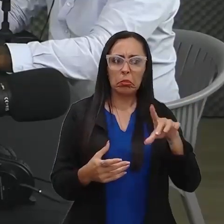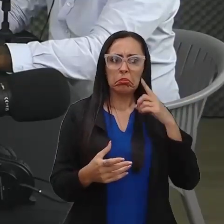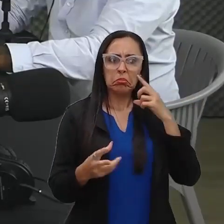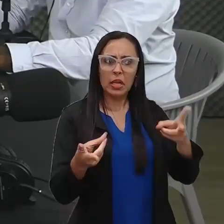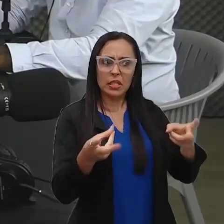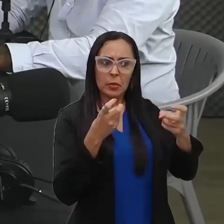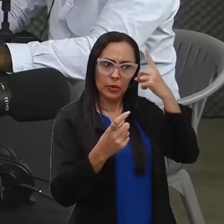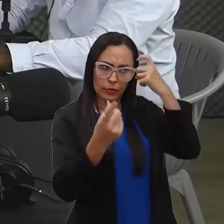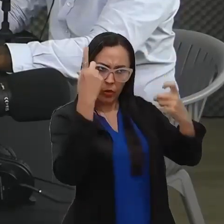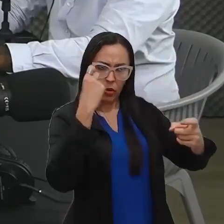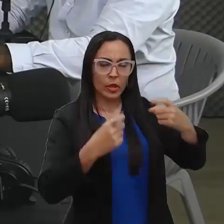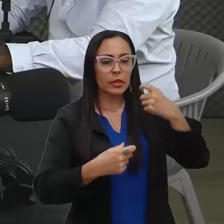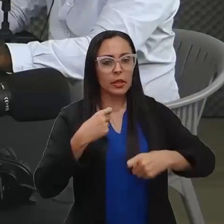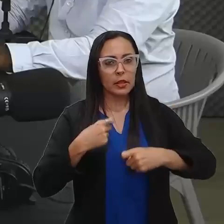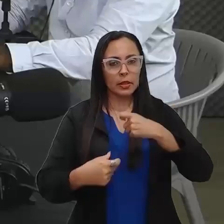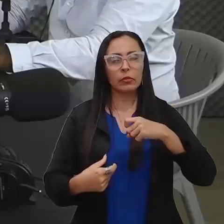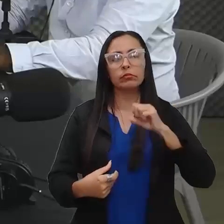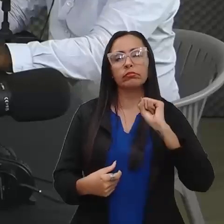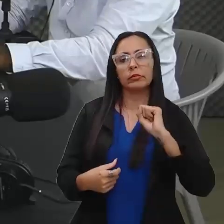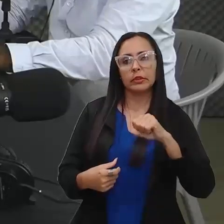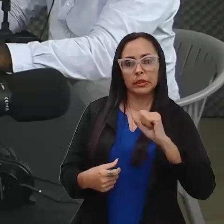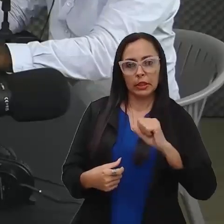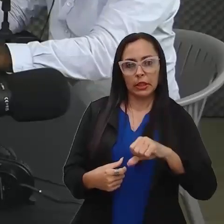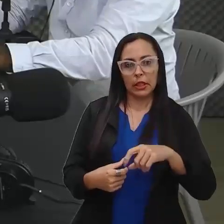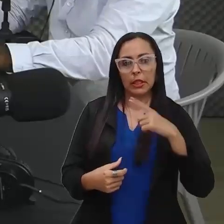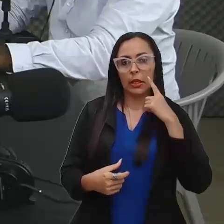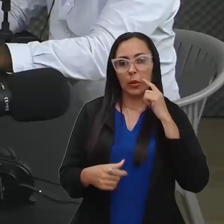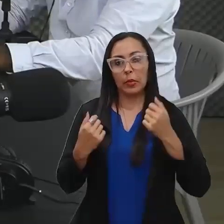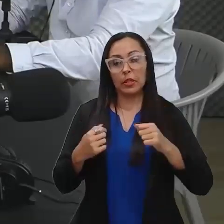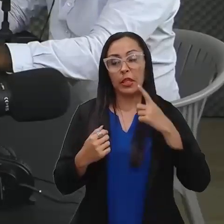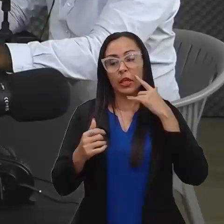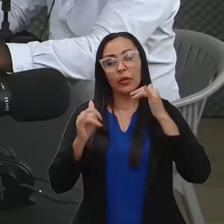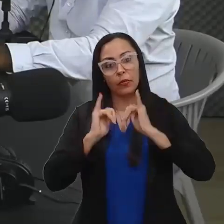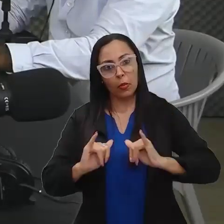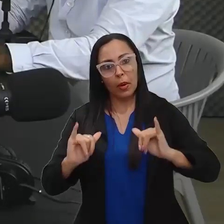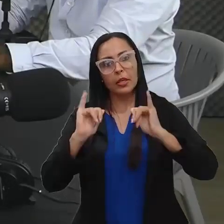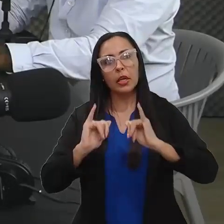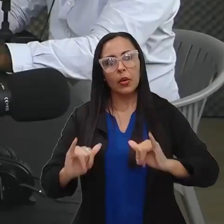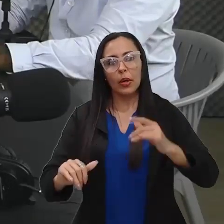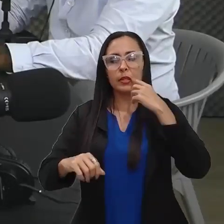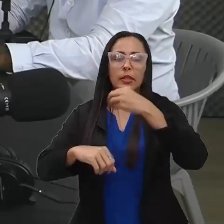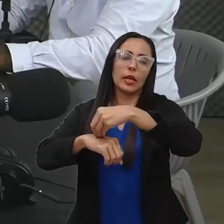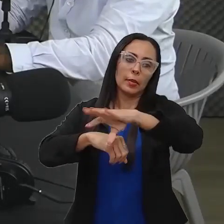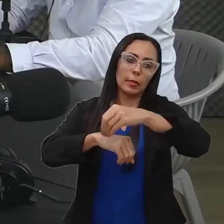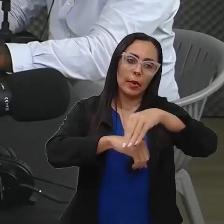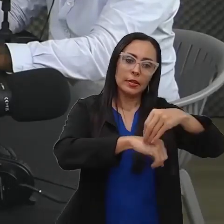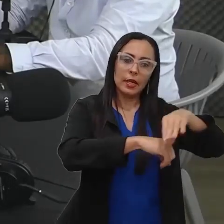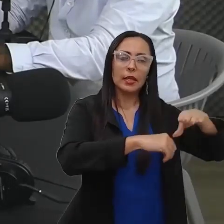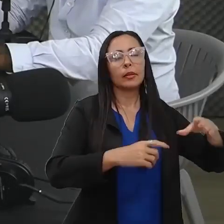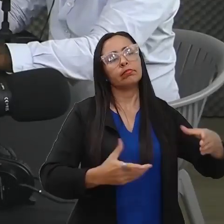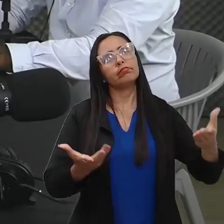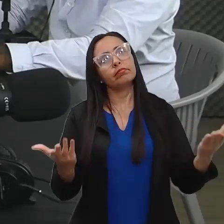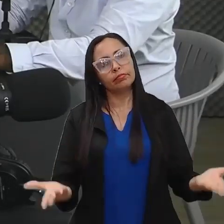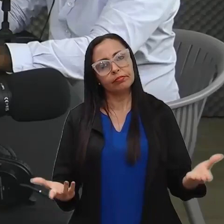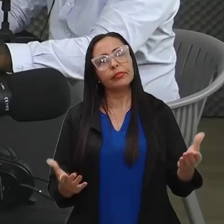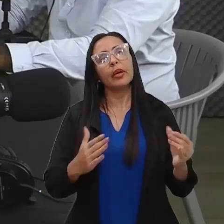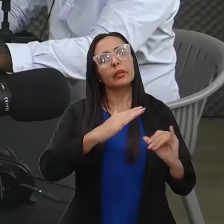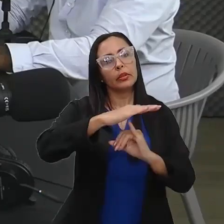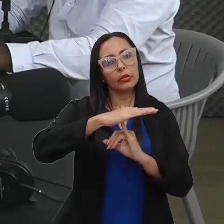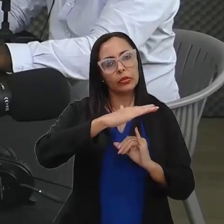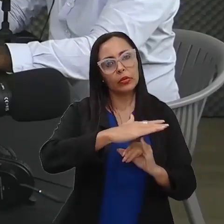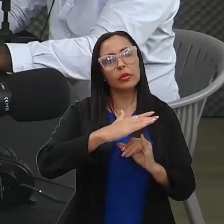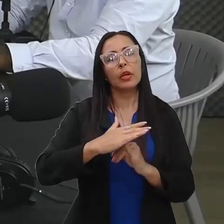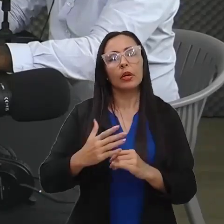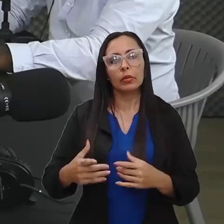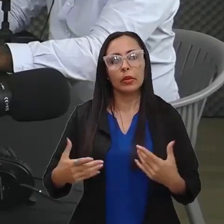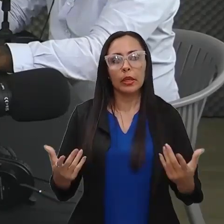sexual, vão sim promover com que essa informação ela seja repassada às autoridades competentes e,